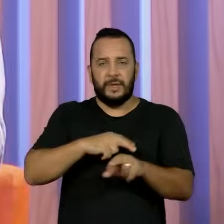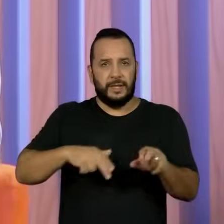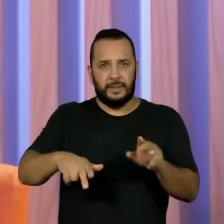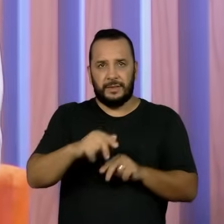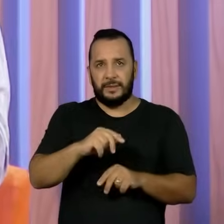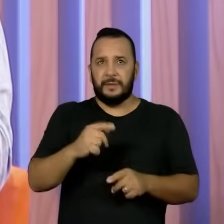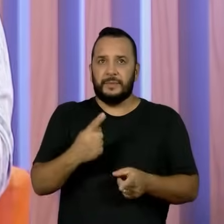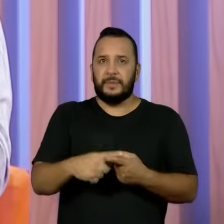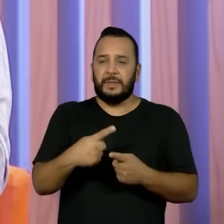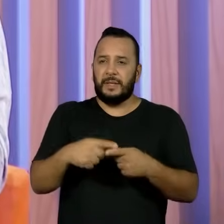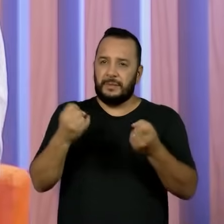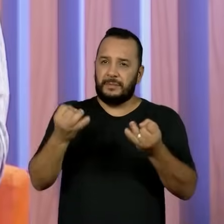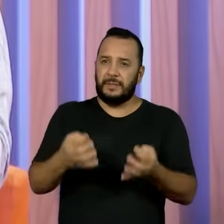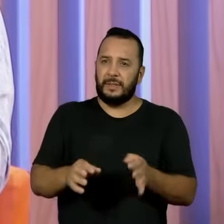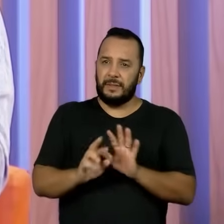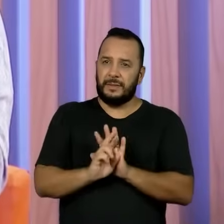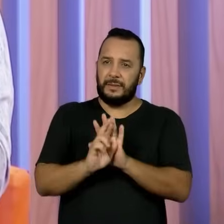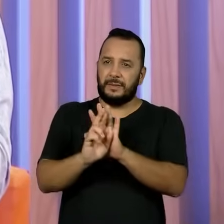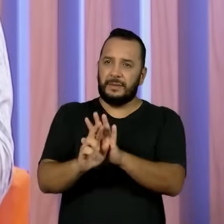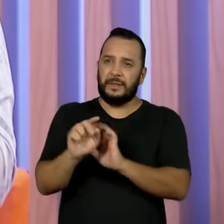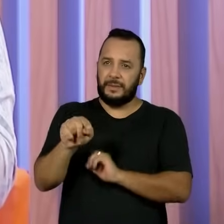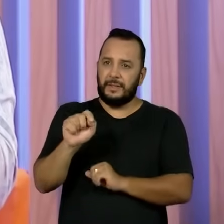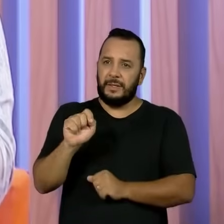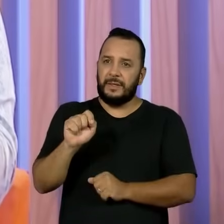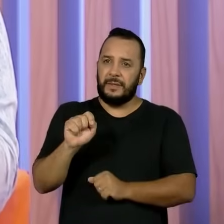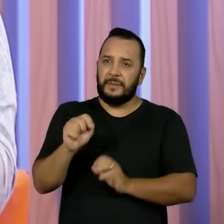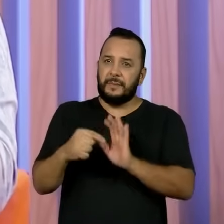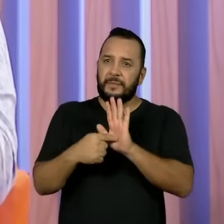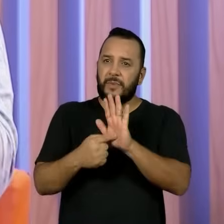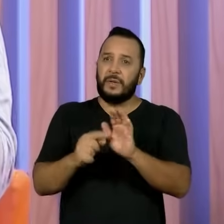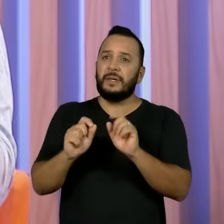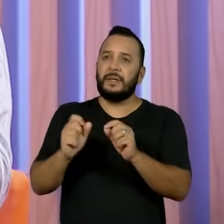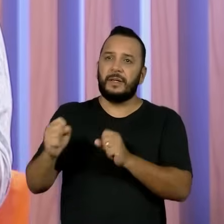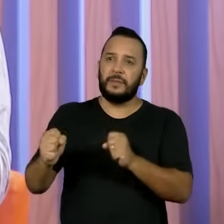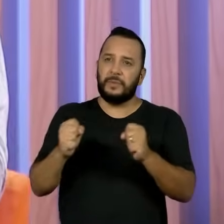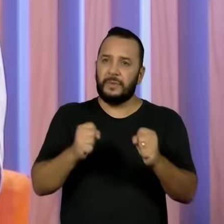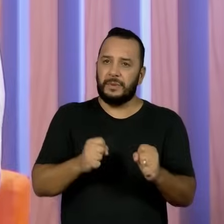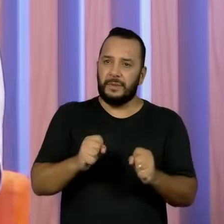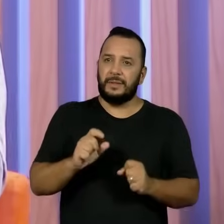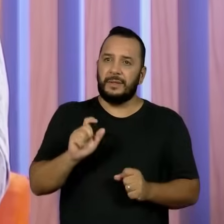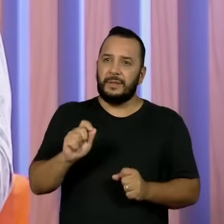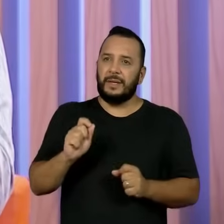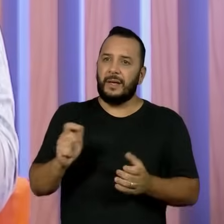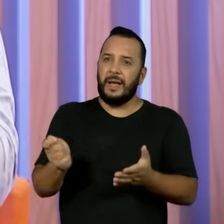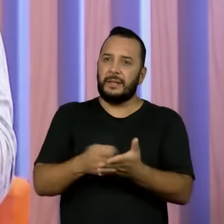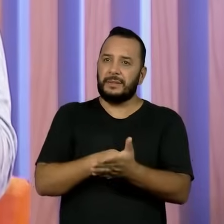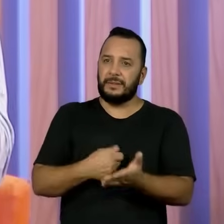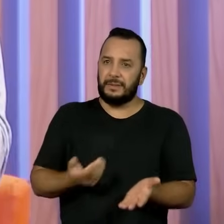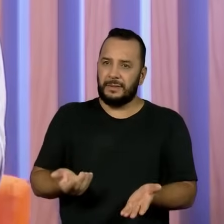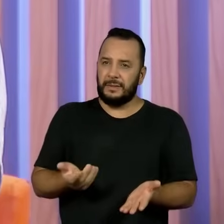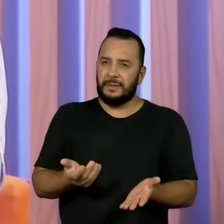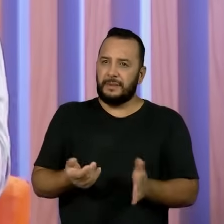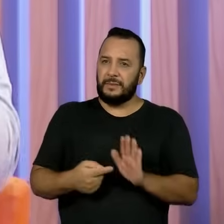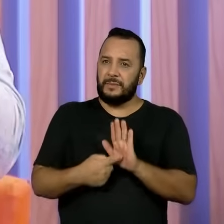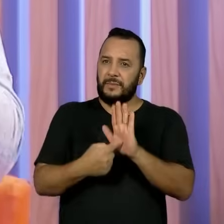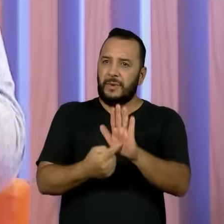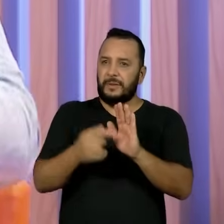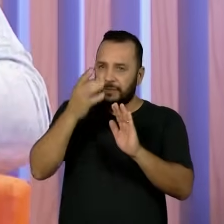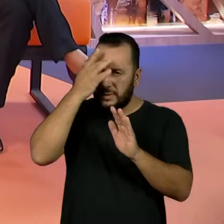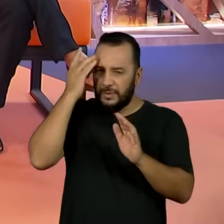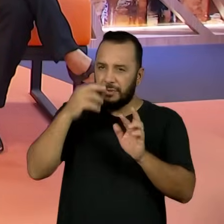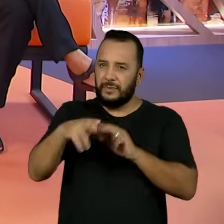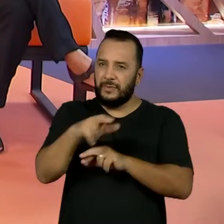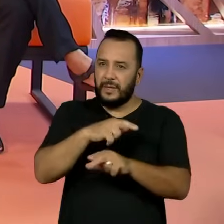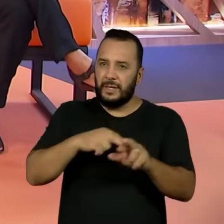dessas representações, ela reflete exatamente quem está no poder, quem está dando a canetada. Então, quando você coloca pessoas diversas dentro